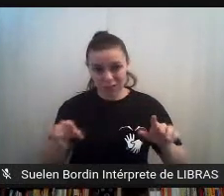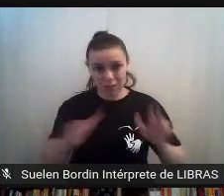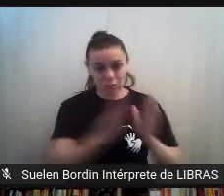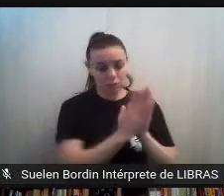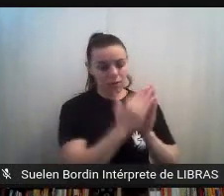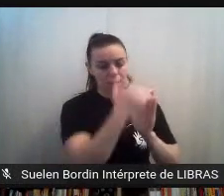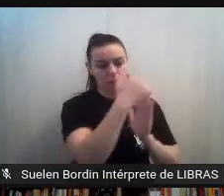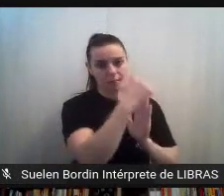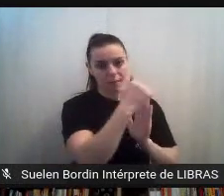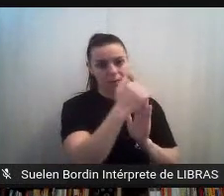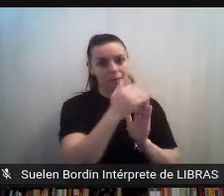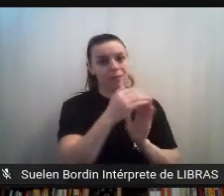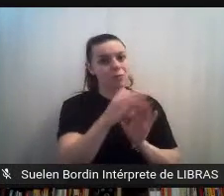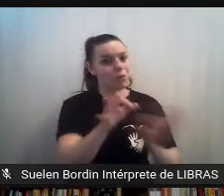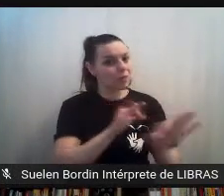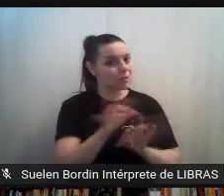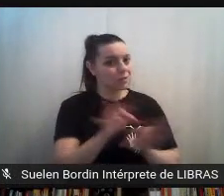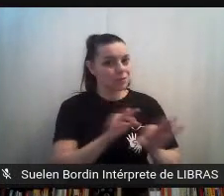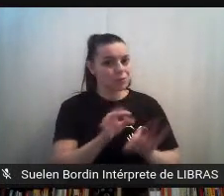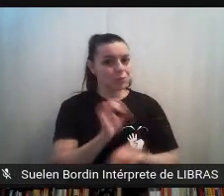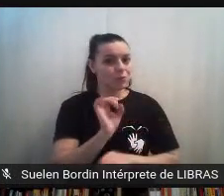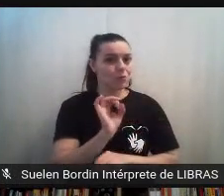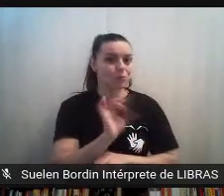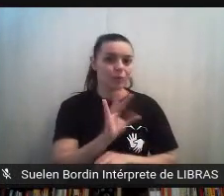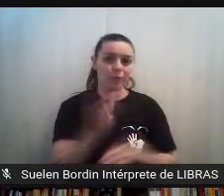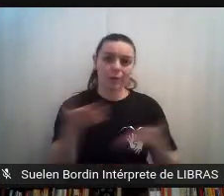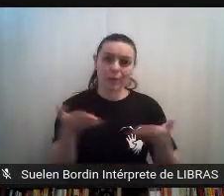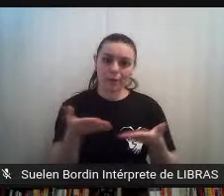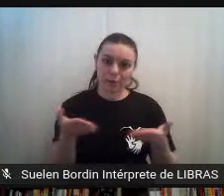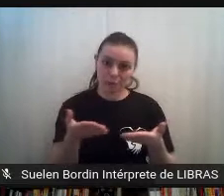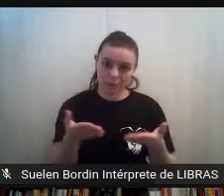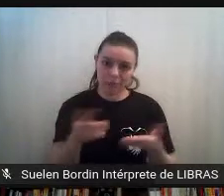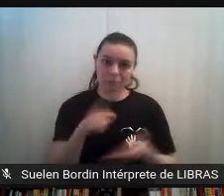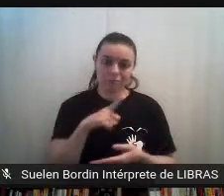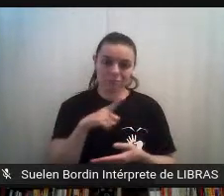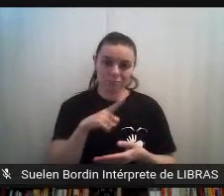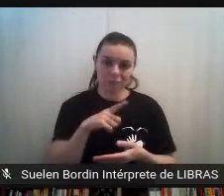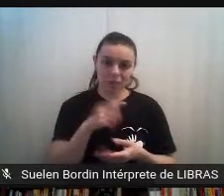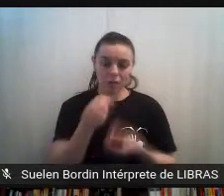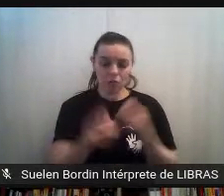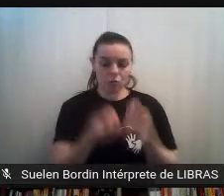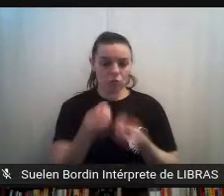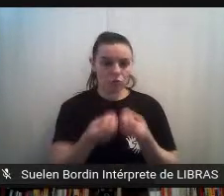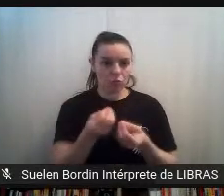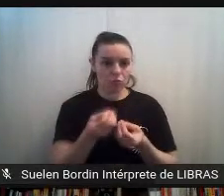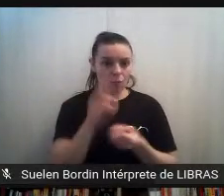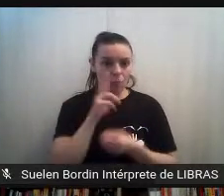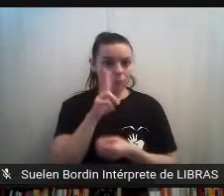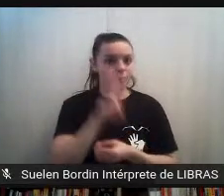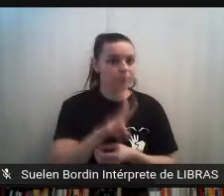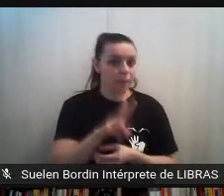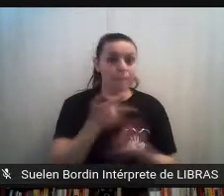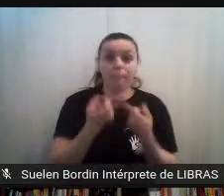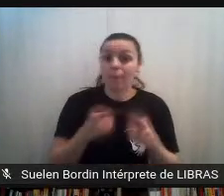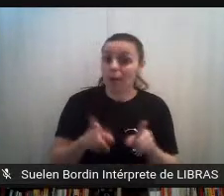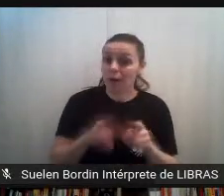faz 8 meses que a gente está aqui e só agora a gente tem uma previsão do nosso calendário. Mas, tirando